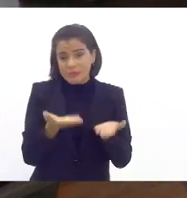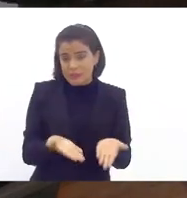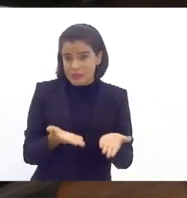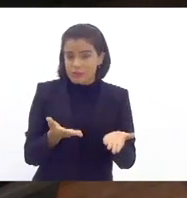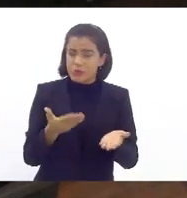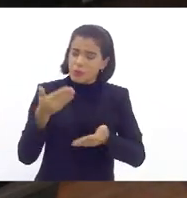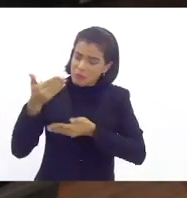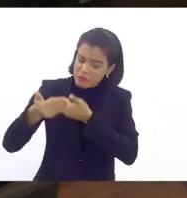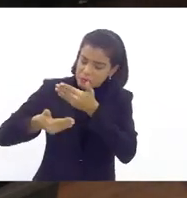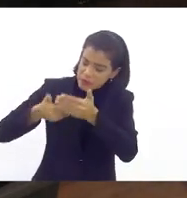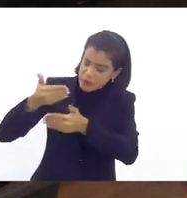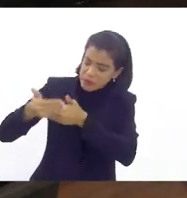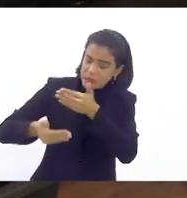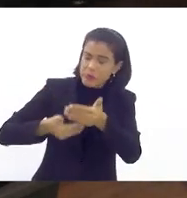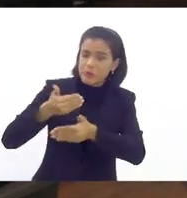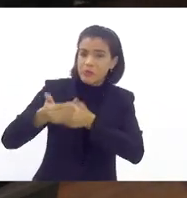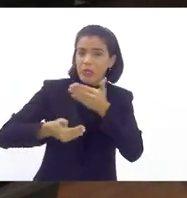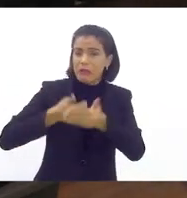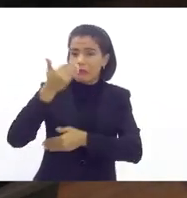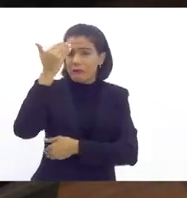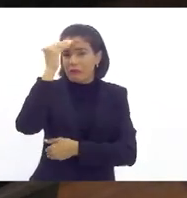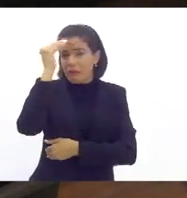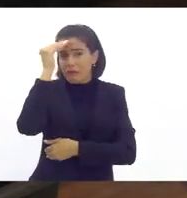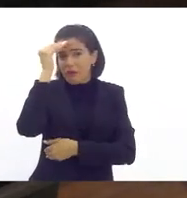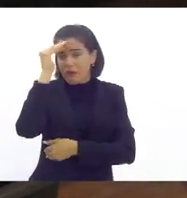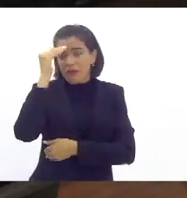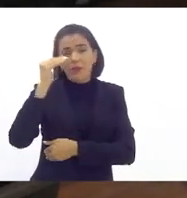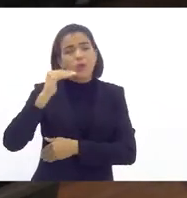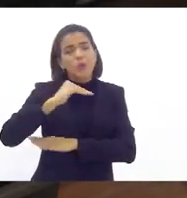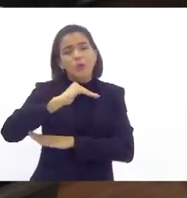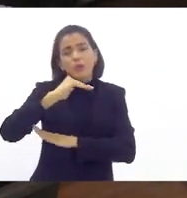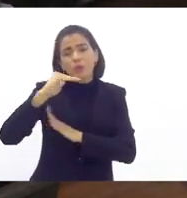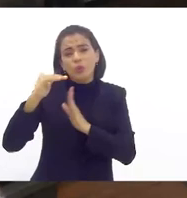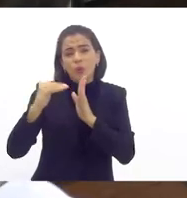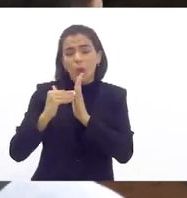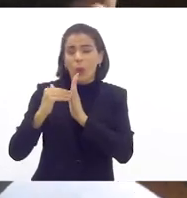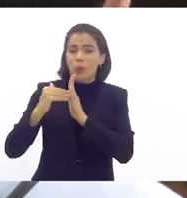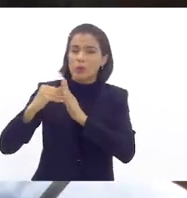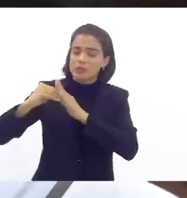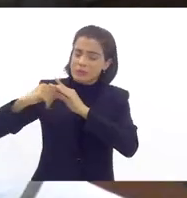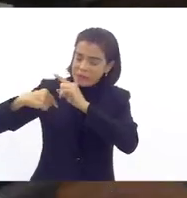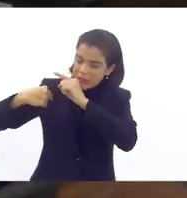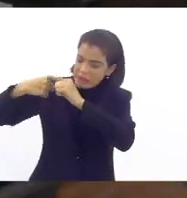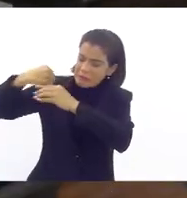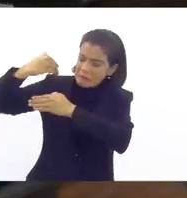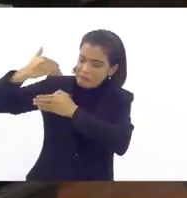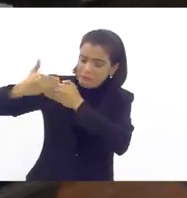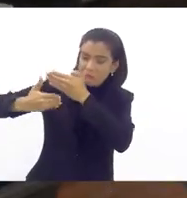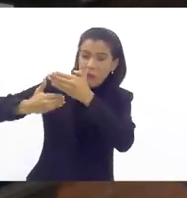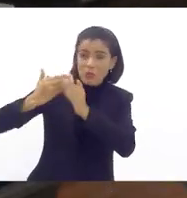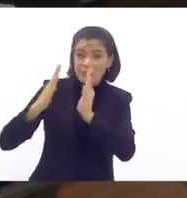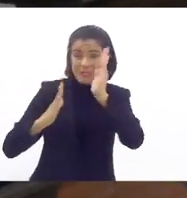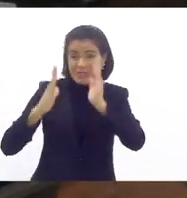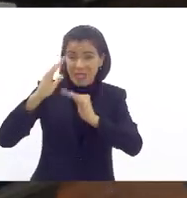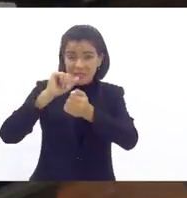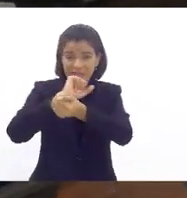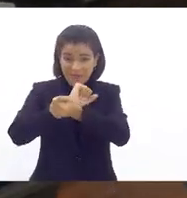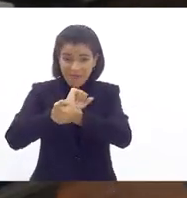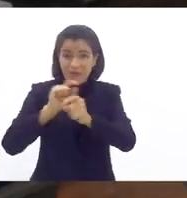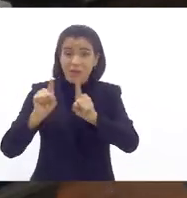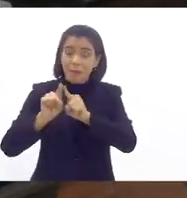todo esse processo, a gente tem que entender que durante todo esse processo, durante a escravização e pós,